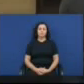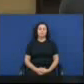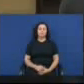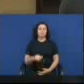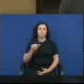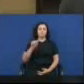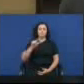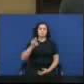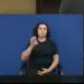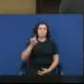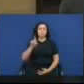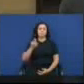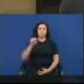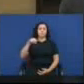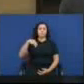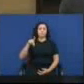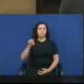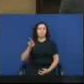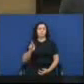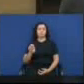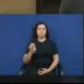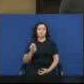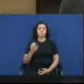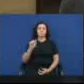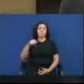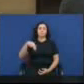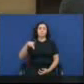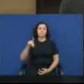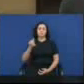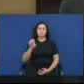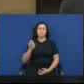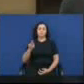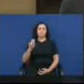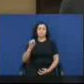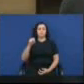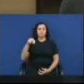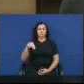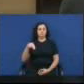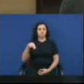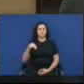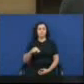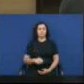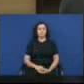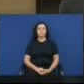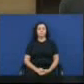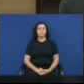Alexandre José Rodrigues, Anderson Alves Bonfim,